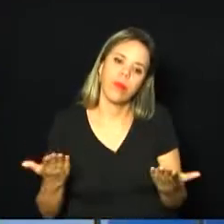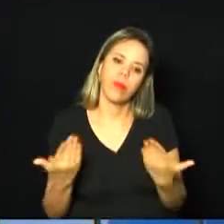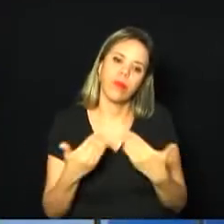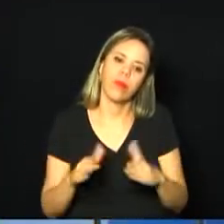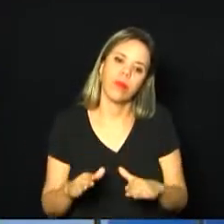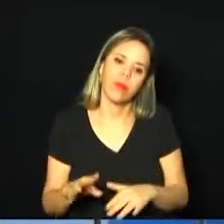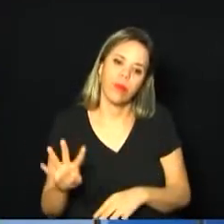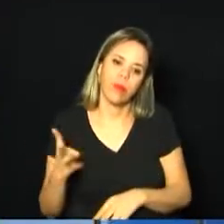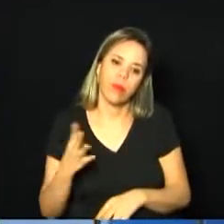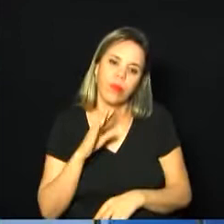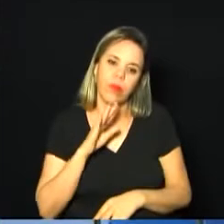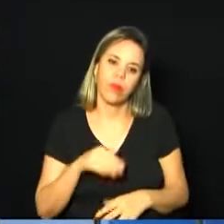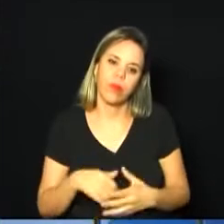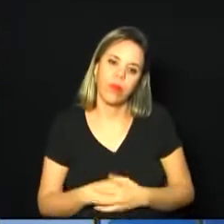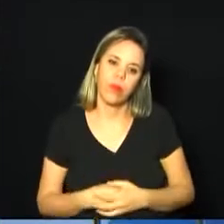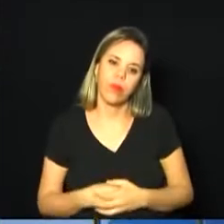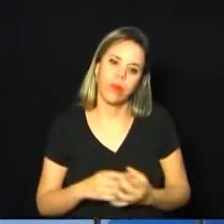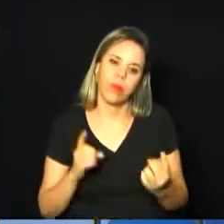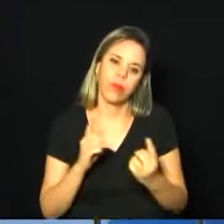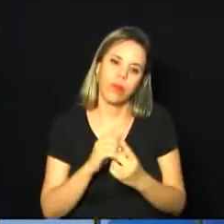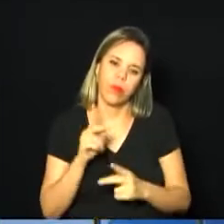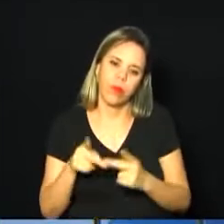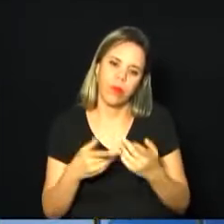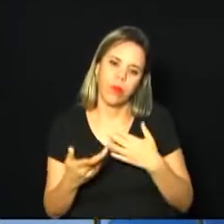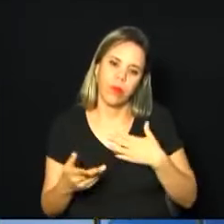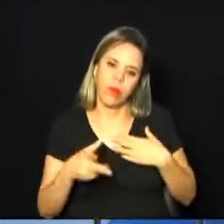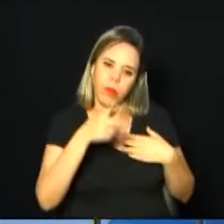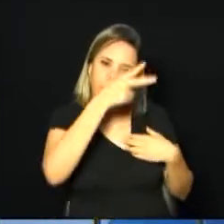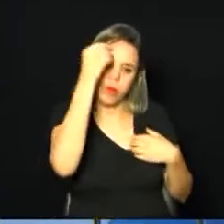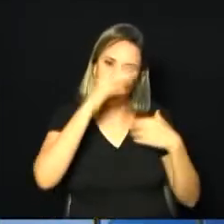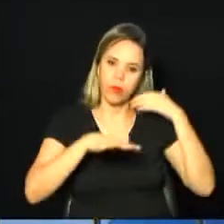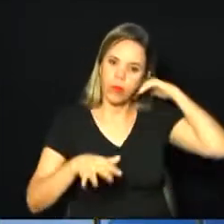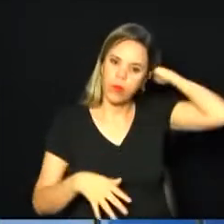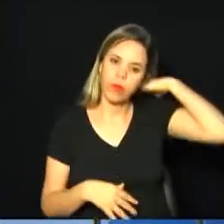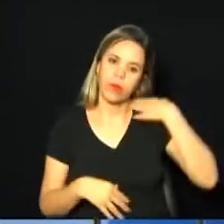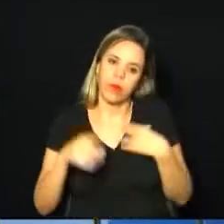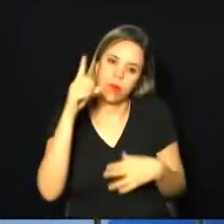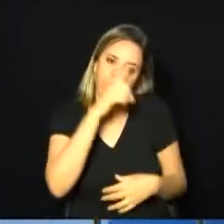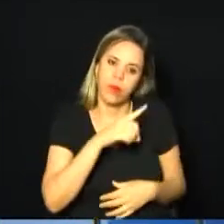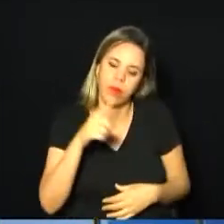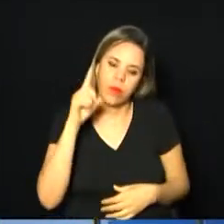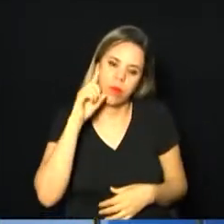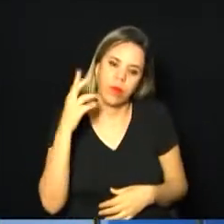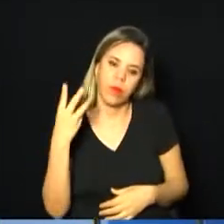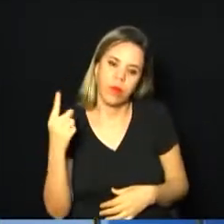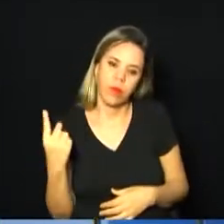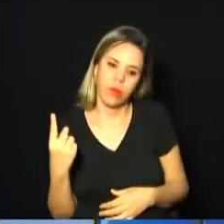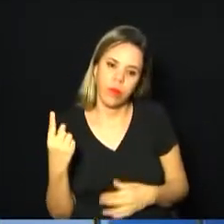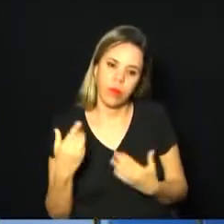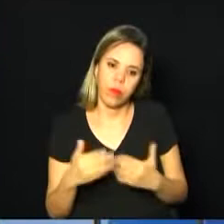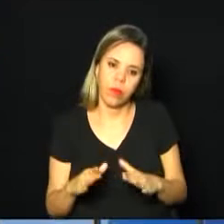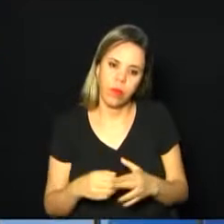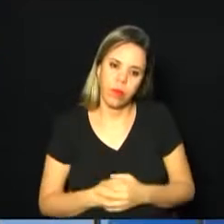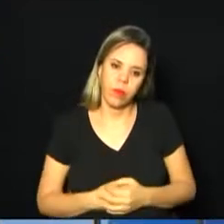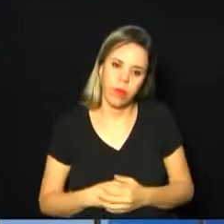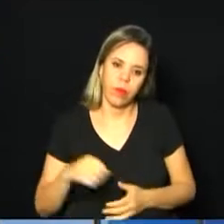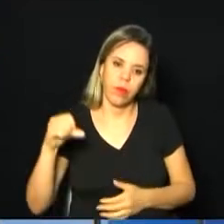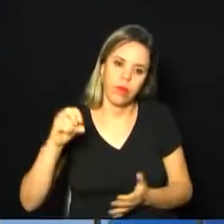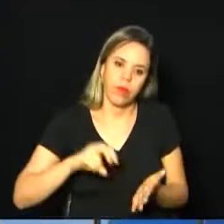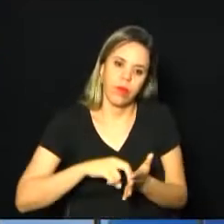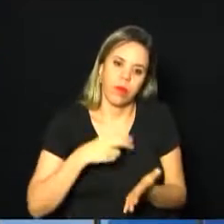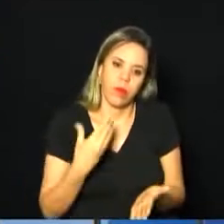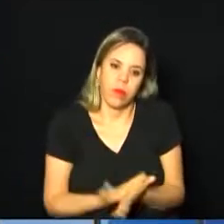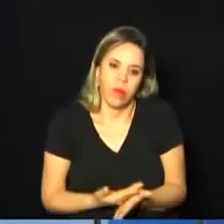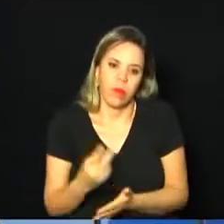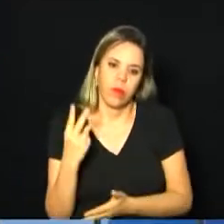já quatro horas da tarde para atendimento ao público e no domingo dia 31 ela vai funcionar das nove horas da